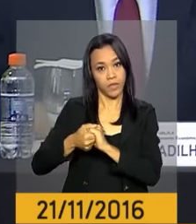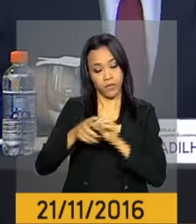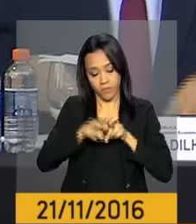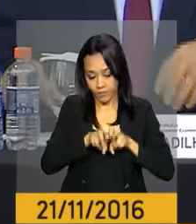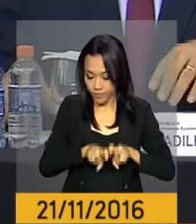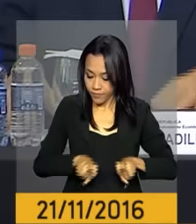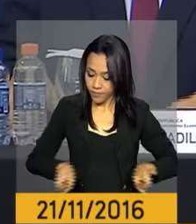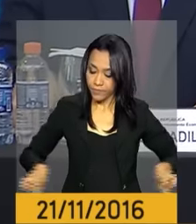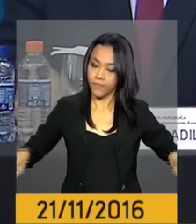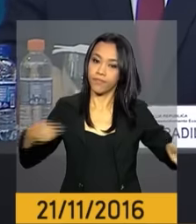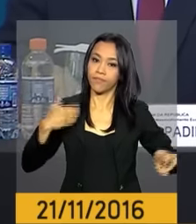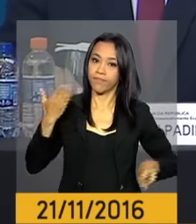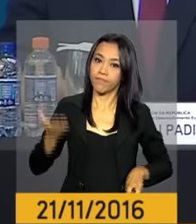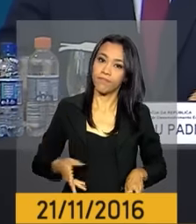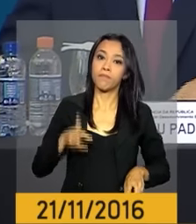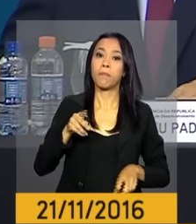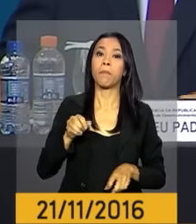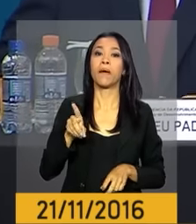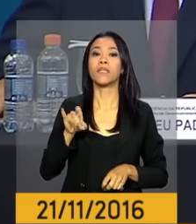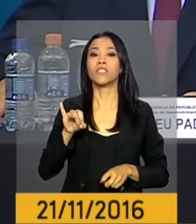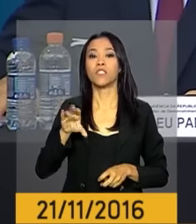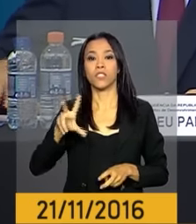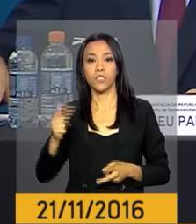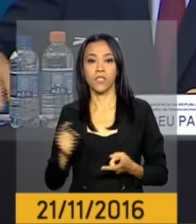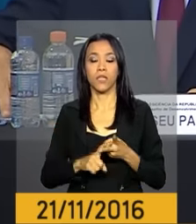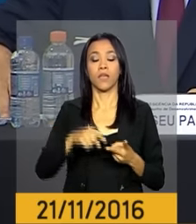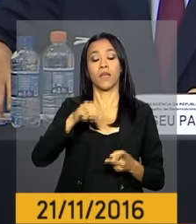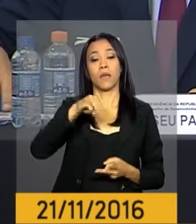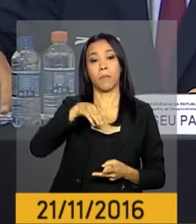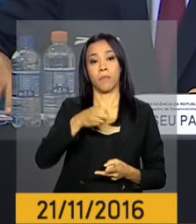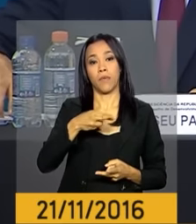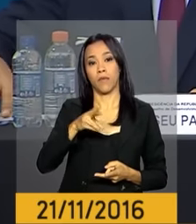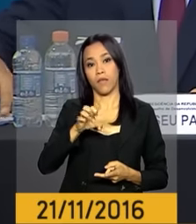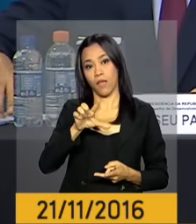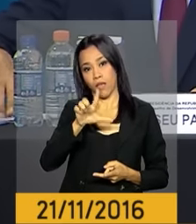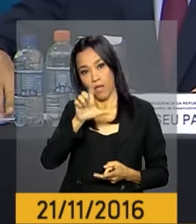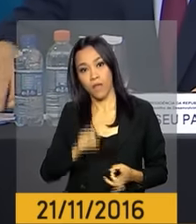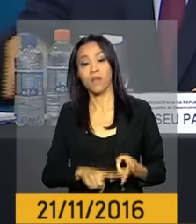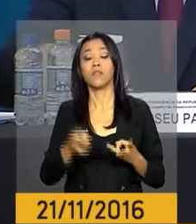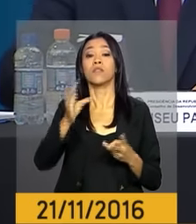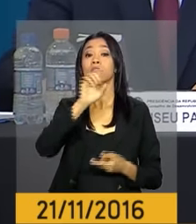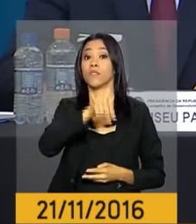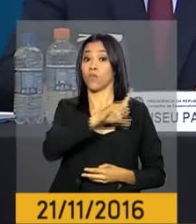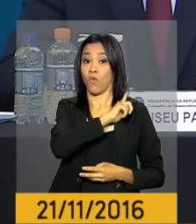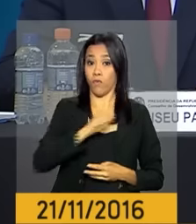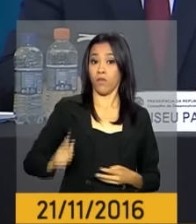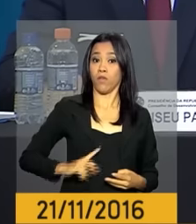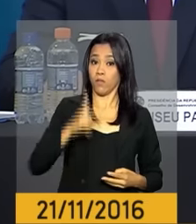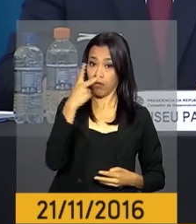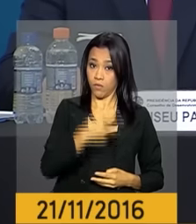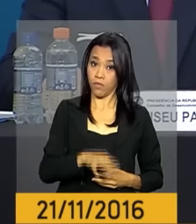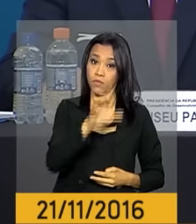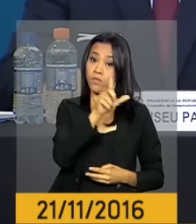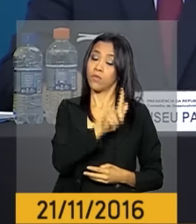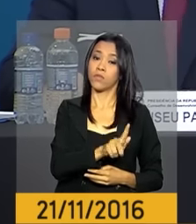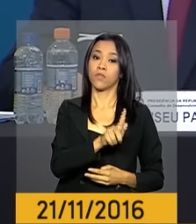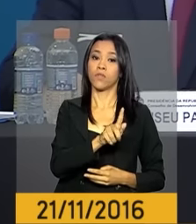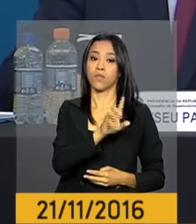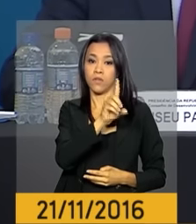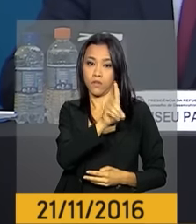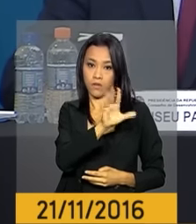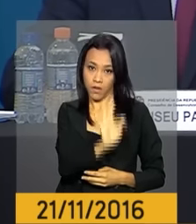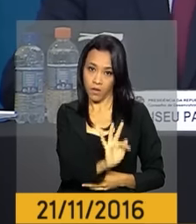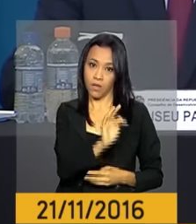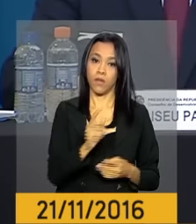mesa, o Eliseu Padilha, o Henrique Meirelles, o governador Rodrigo Hollenberg, a